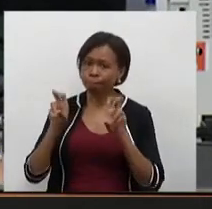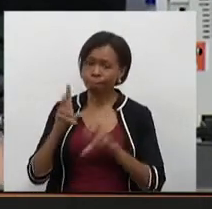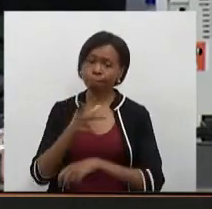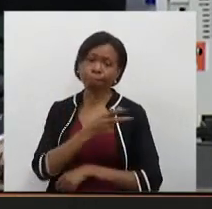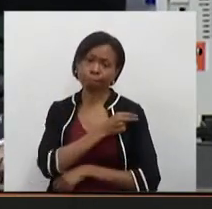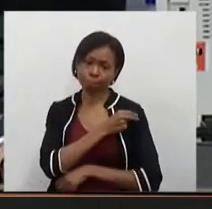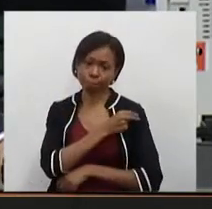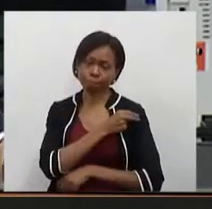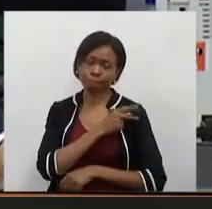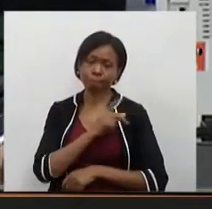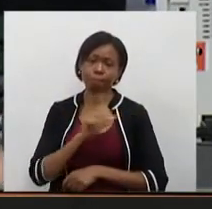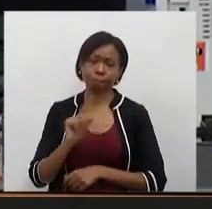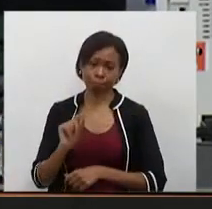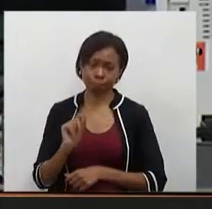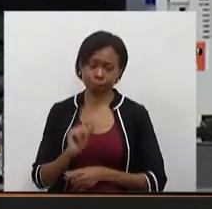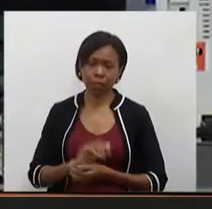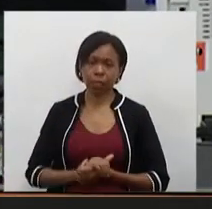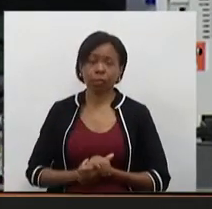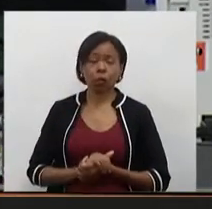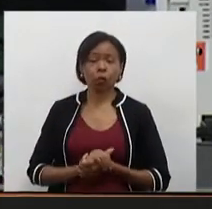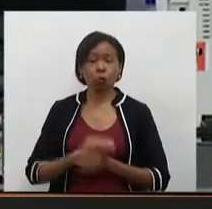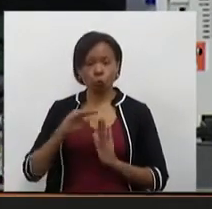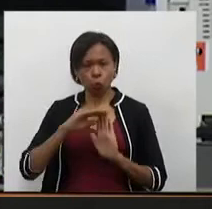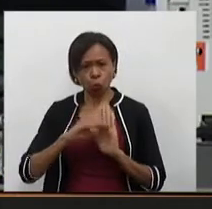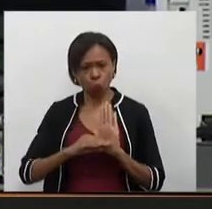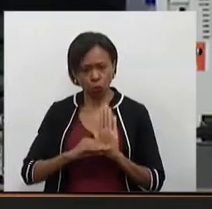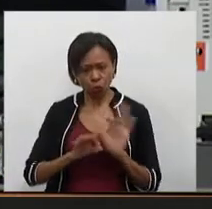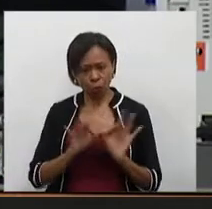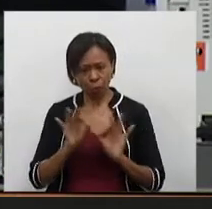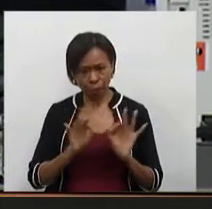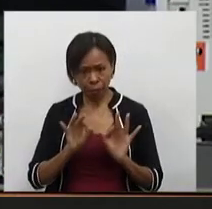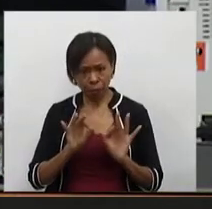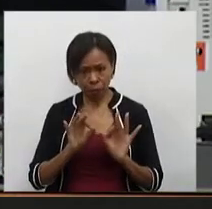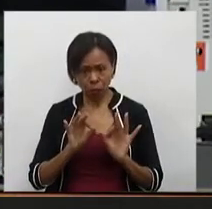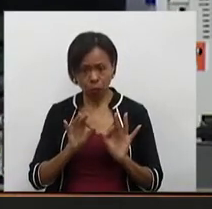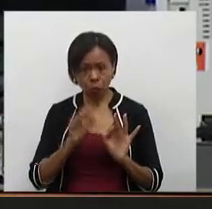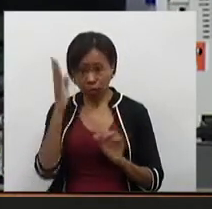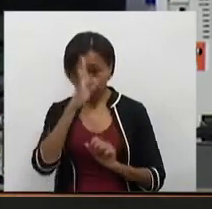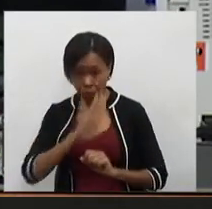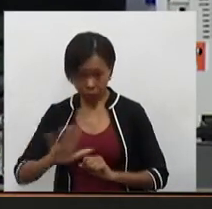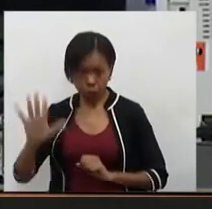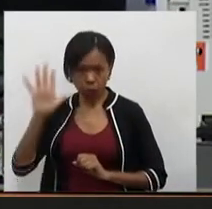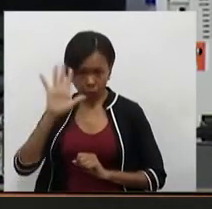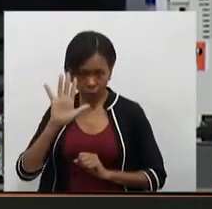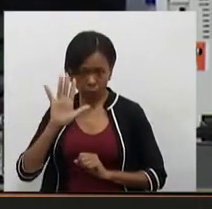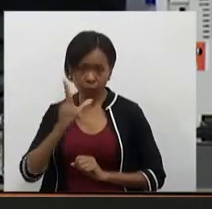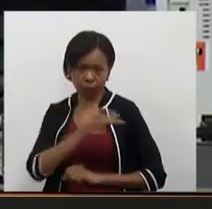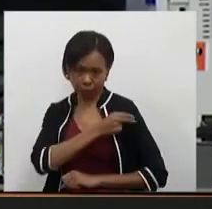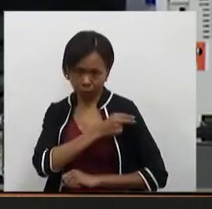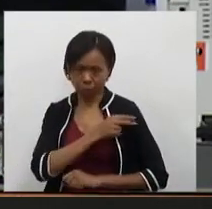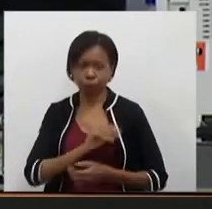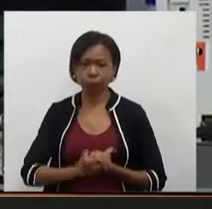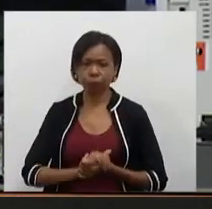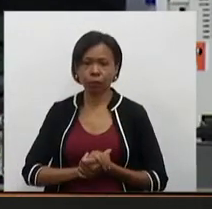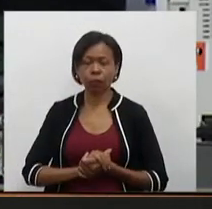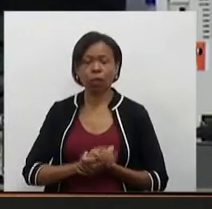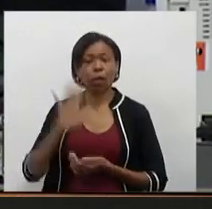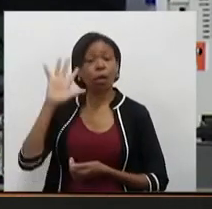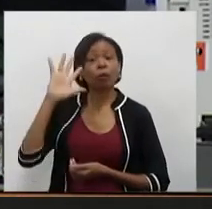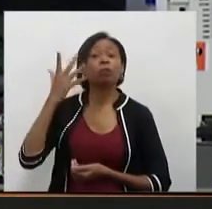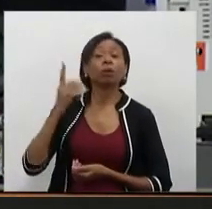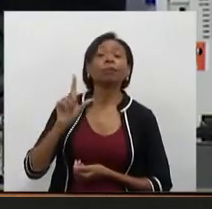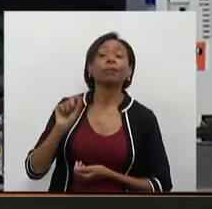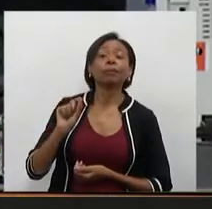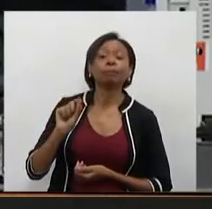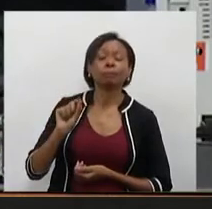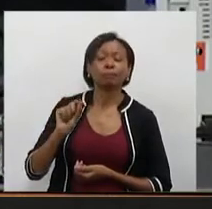agora diz, pelo Plano Nacional de Imunização, a vacina, quem decide, é o Ministério